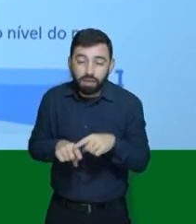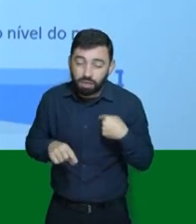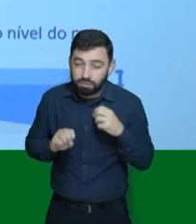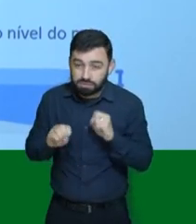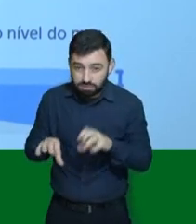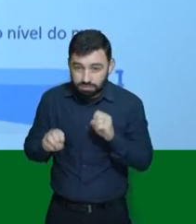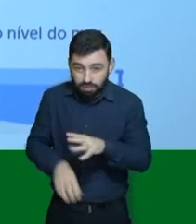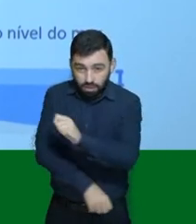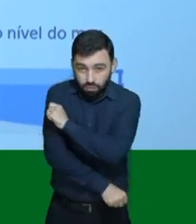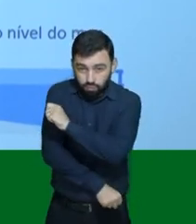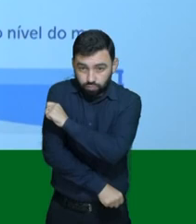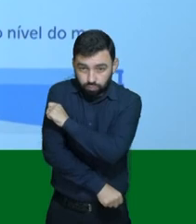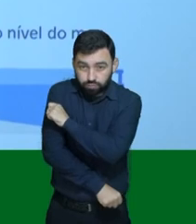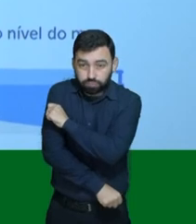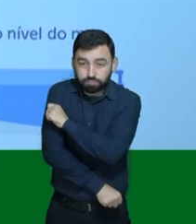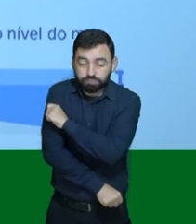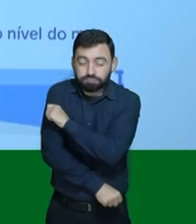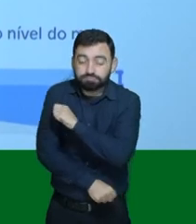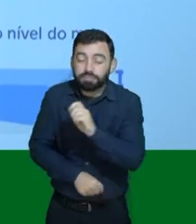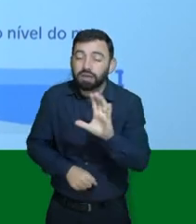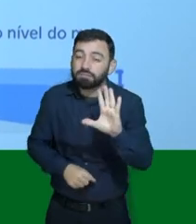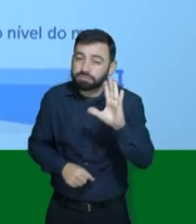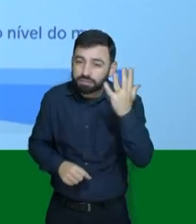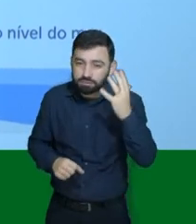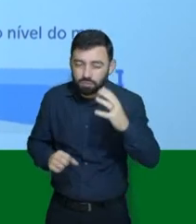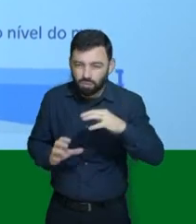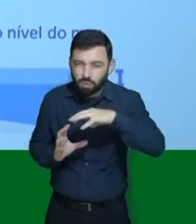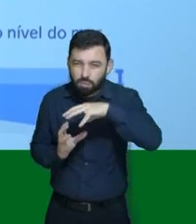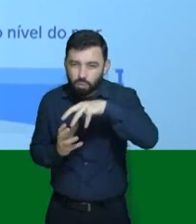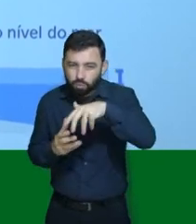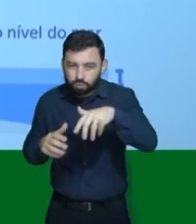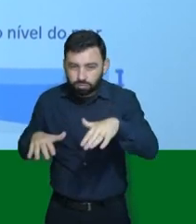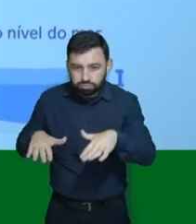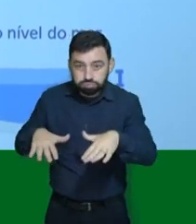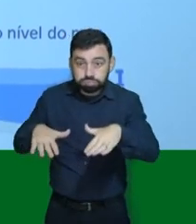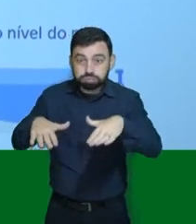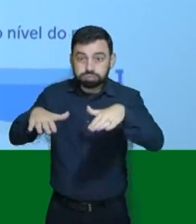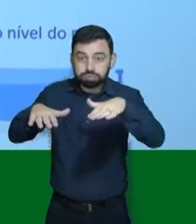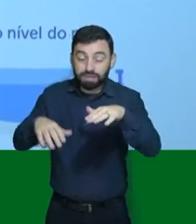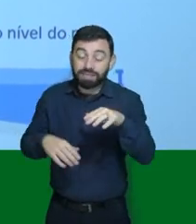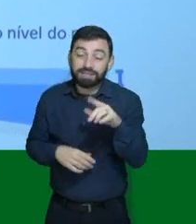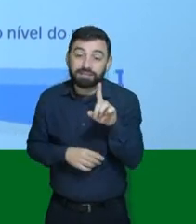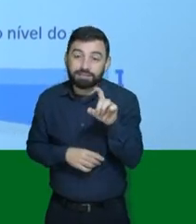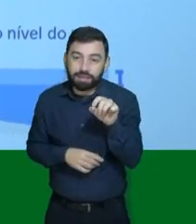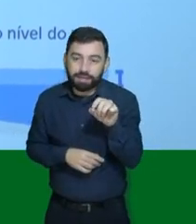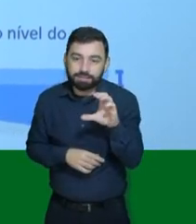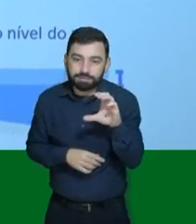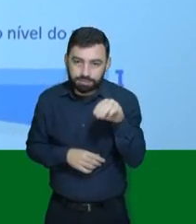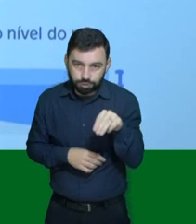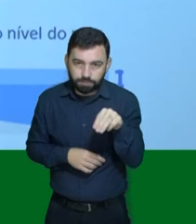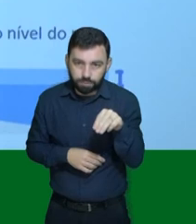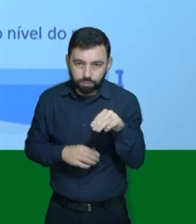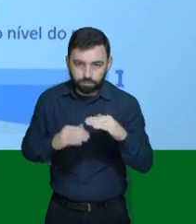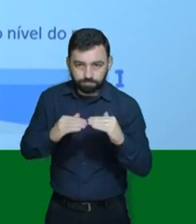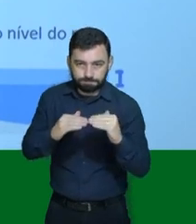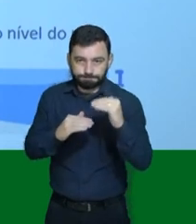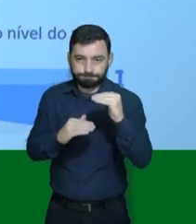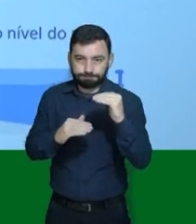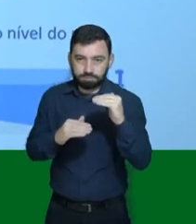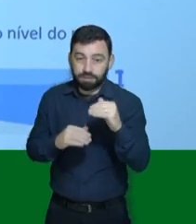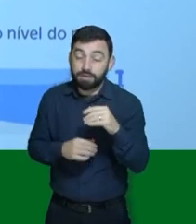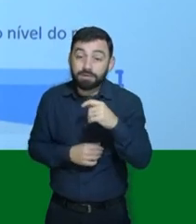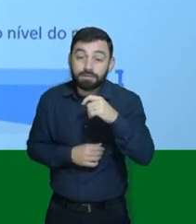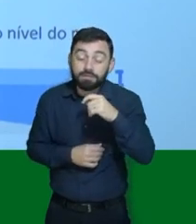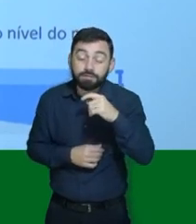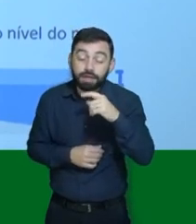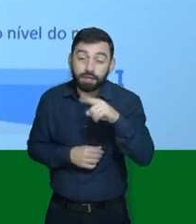meus alunos, né, a gente teve um aumento médio global, né, de 10 centímetros, mas vocês veem aqui em vermelho que os lugares que